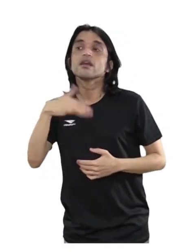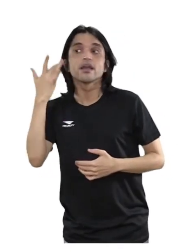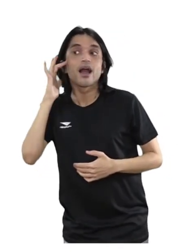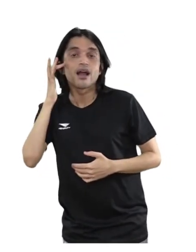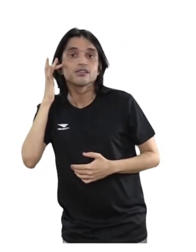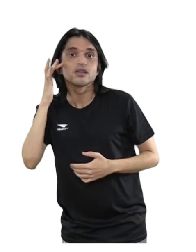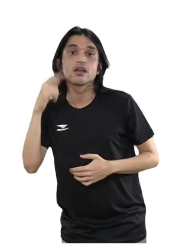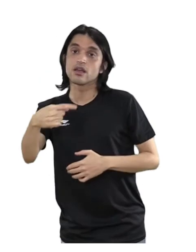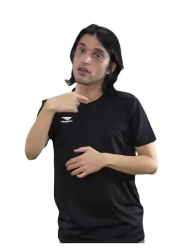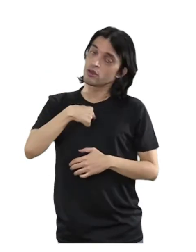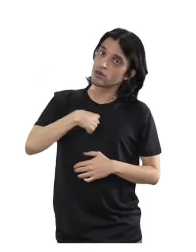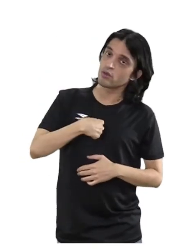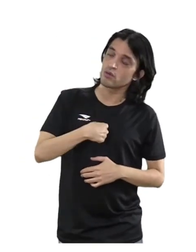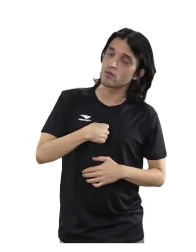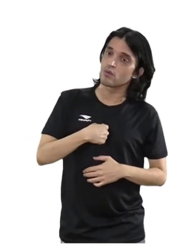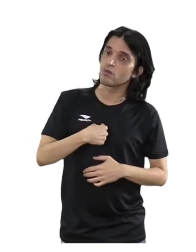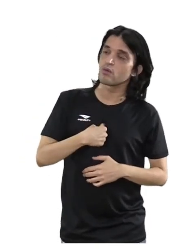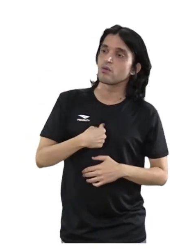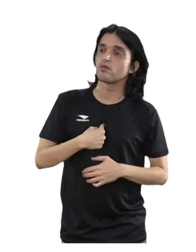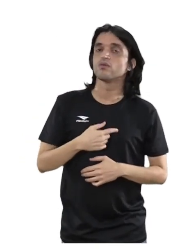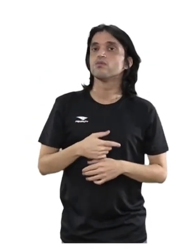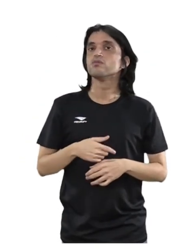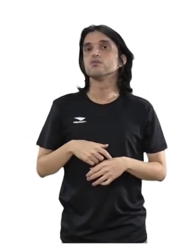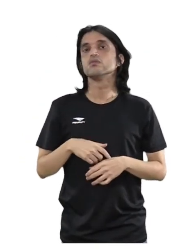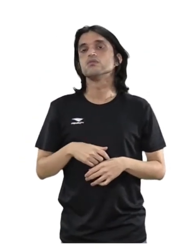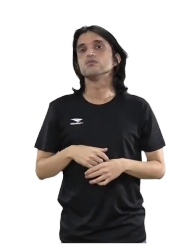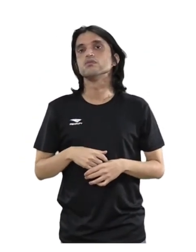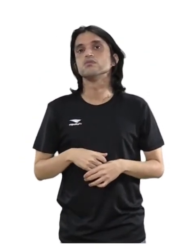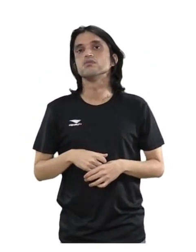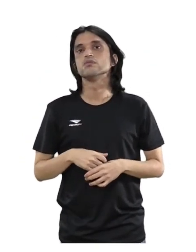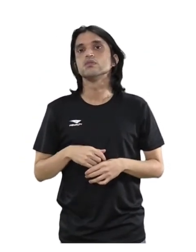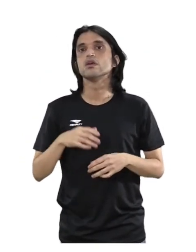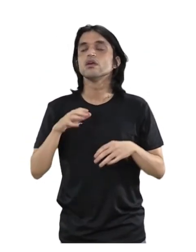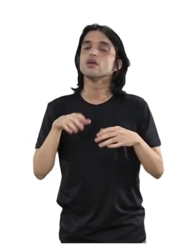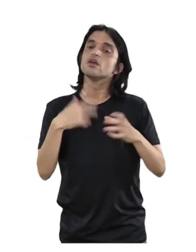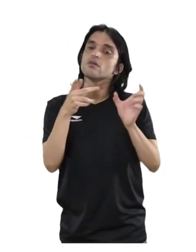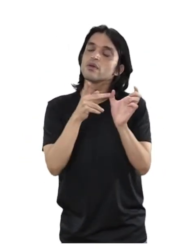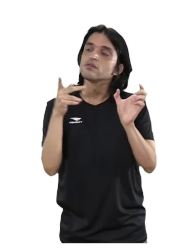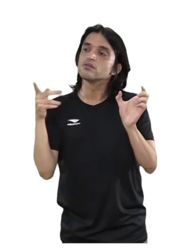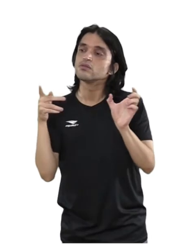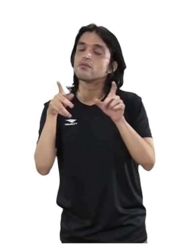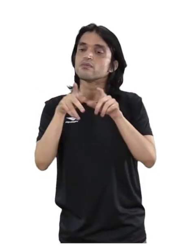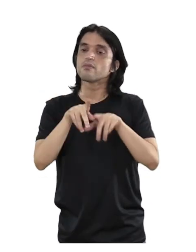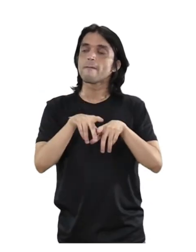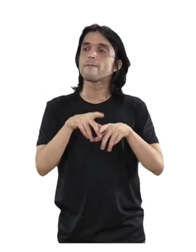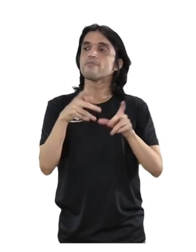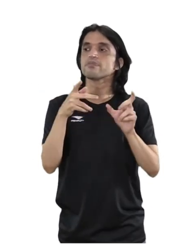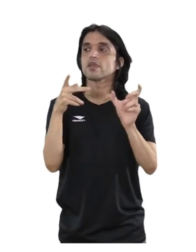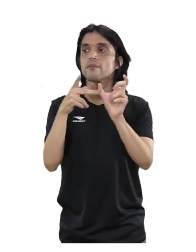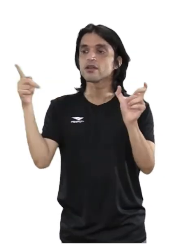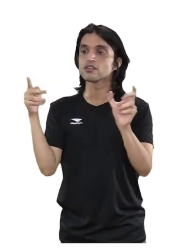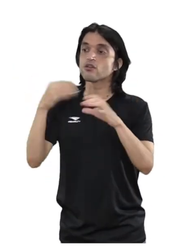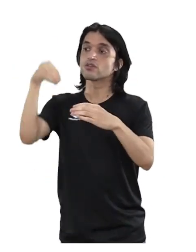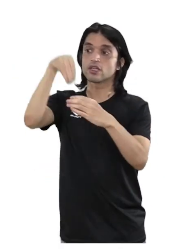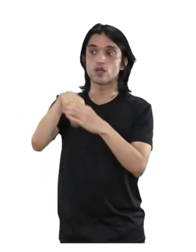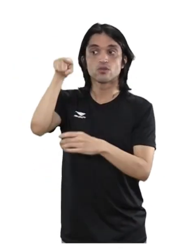característica também, que é honesto, que está dentro do predicado. O meu objeto direto, que é o juiz. O honesto quem? É o